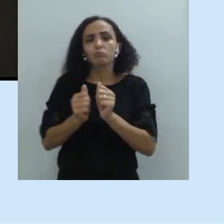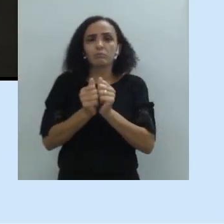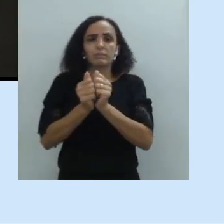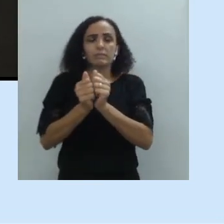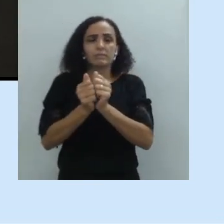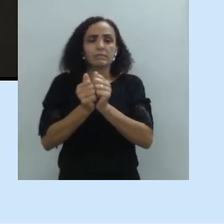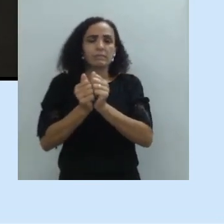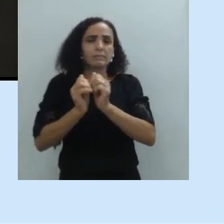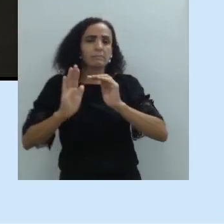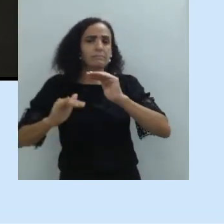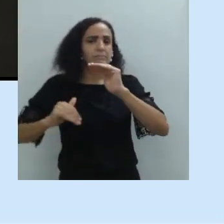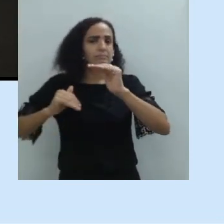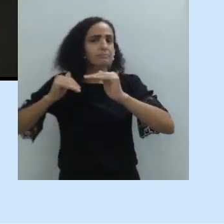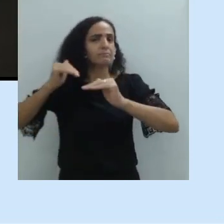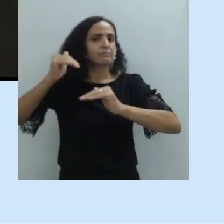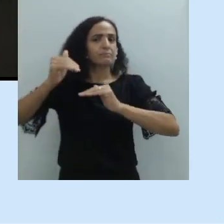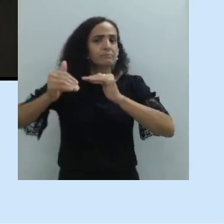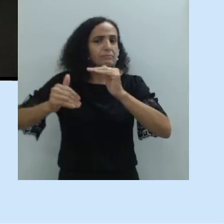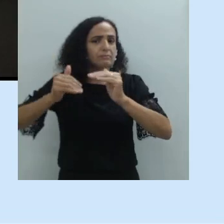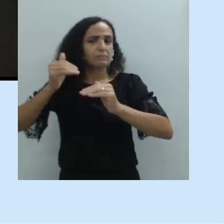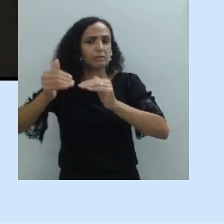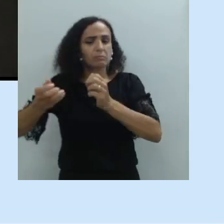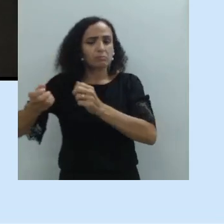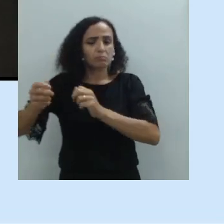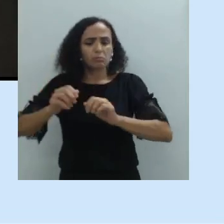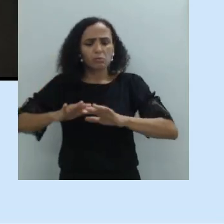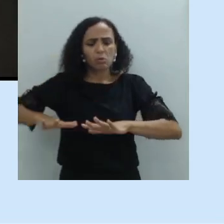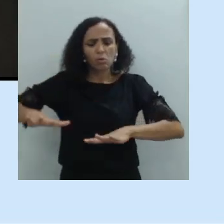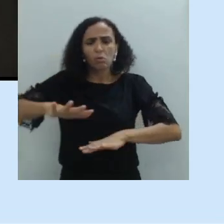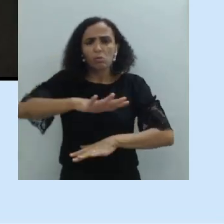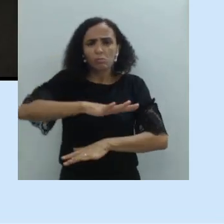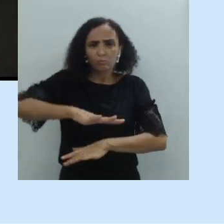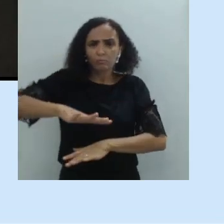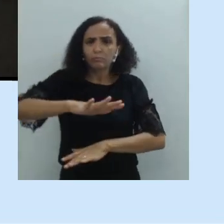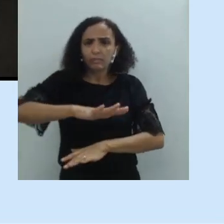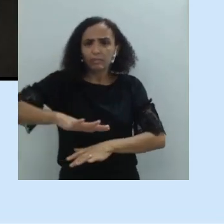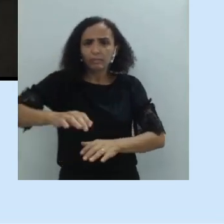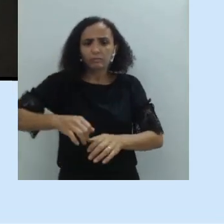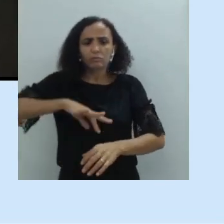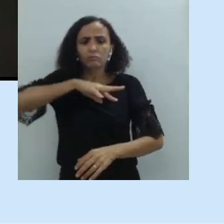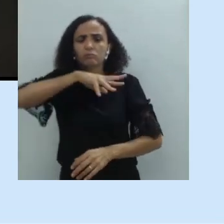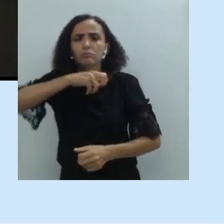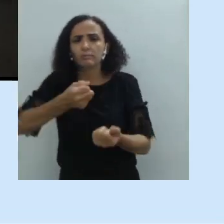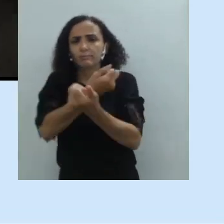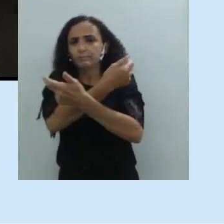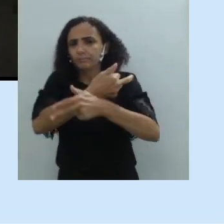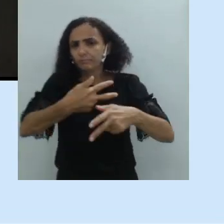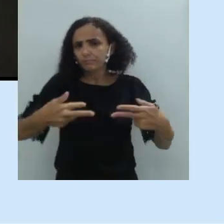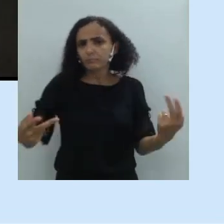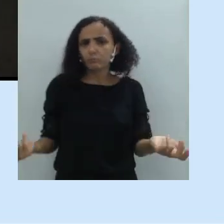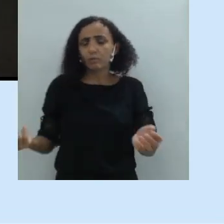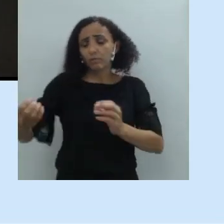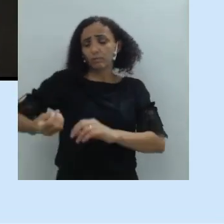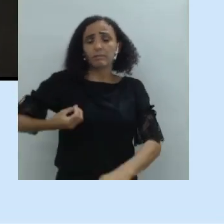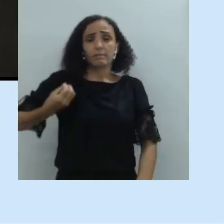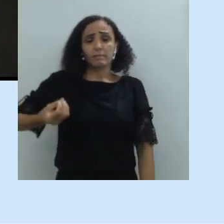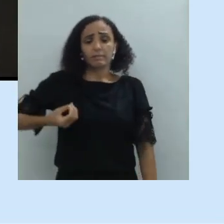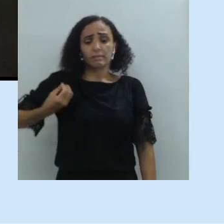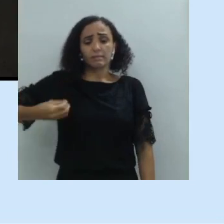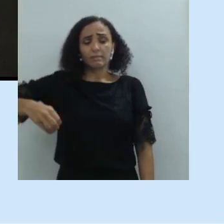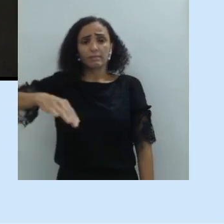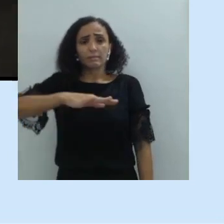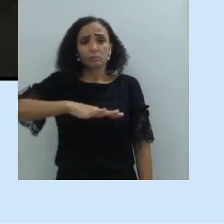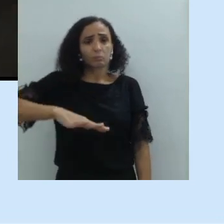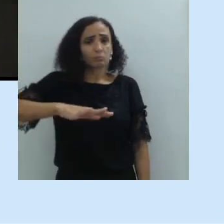vou passar para a minha população, vai ser criada a população de animais que vivem num ambiente, não é?